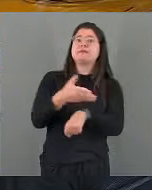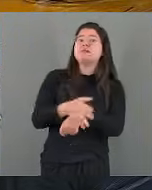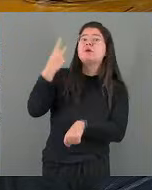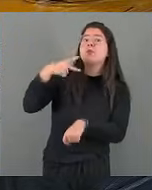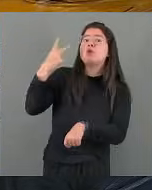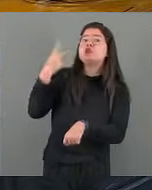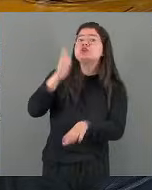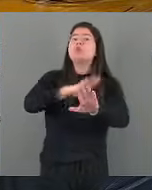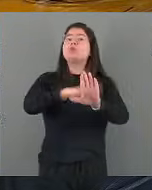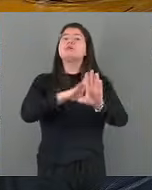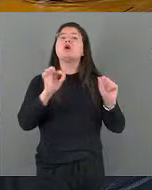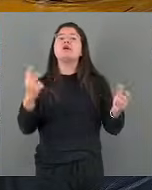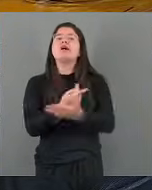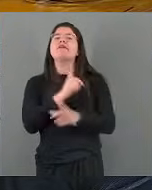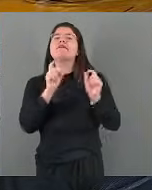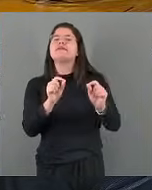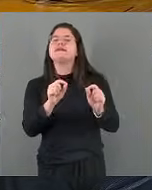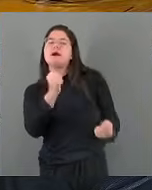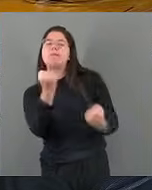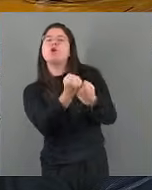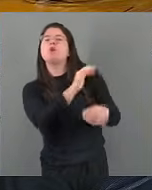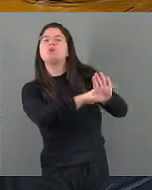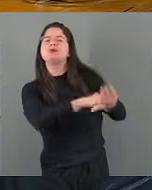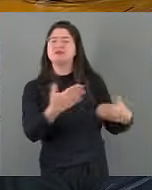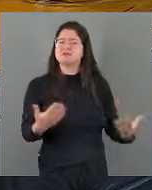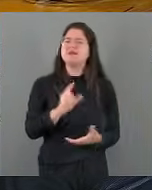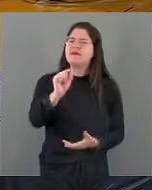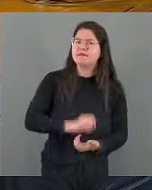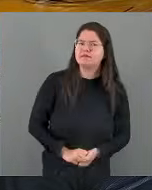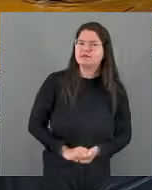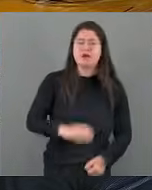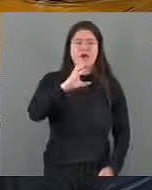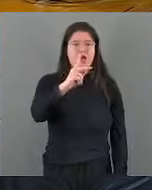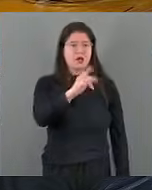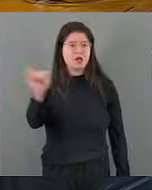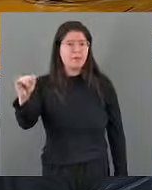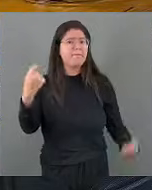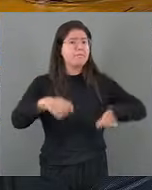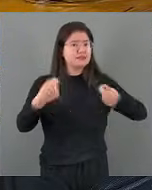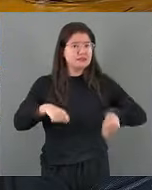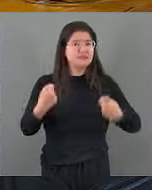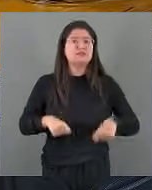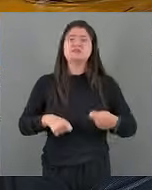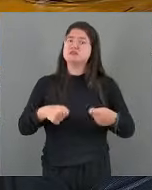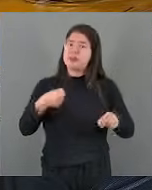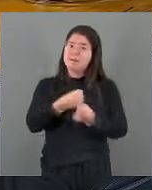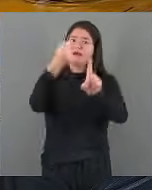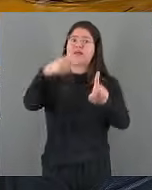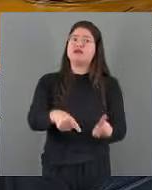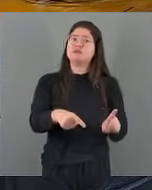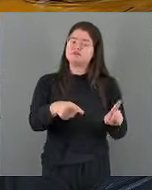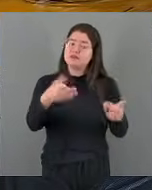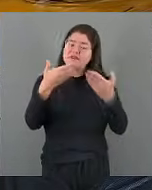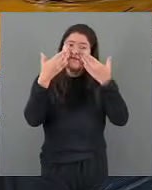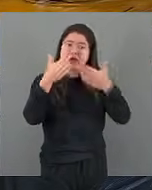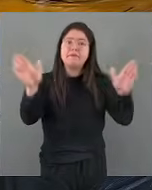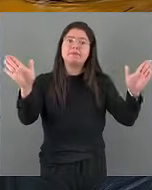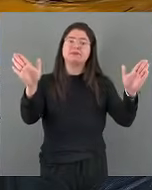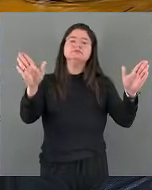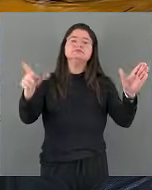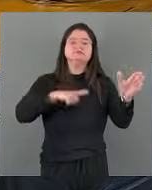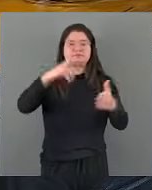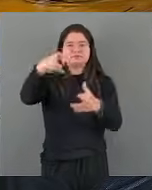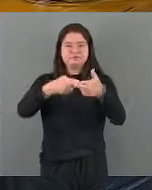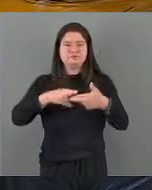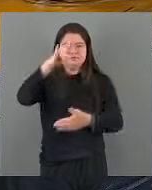que está lá atrás, o que dá cobertura a isso. E essa CPI, ela tem que chegar nisso, e eu estou ansioso para que chegue, inclusive tem requerimentos para